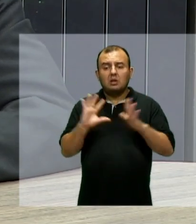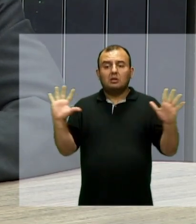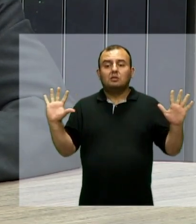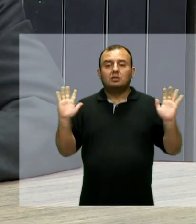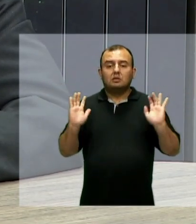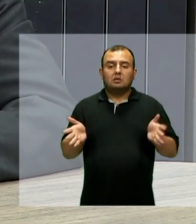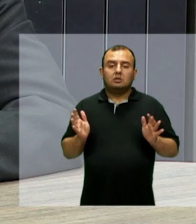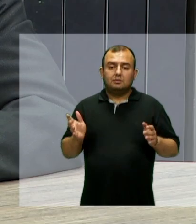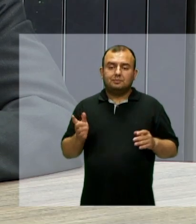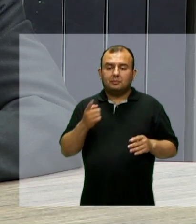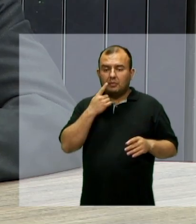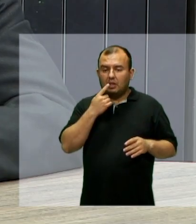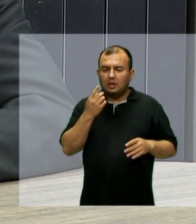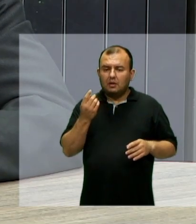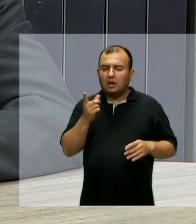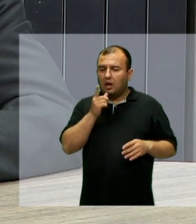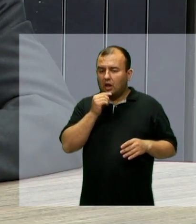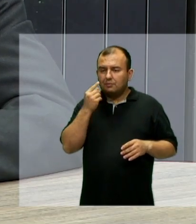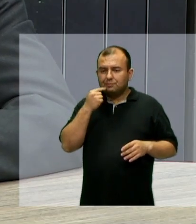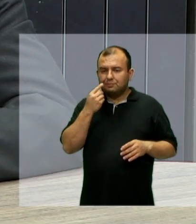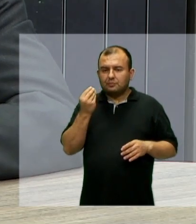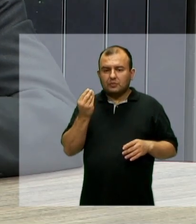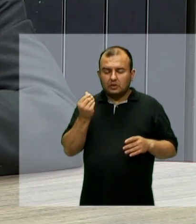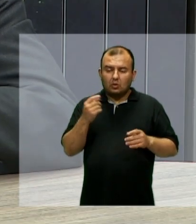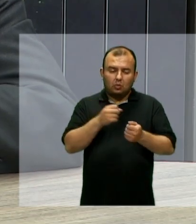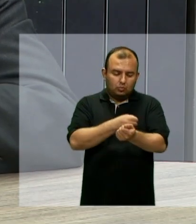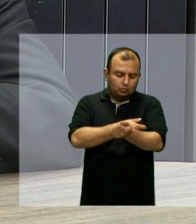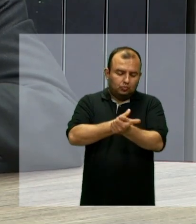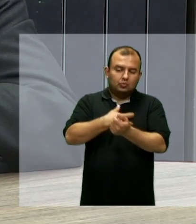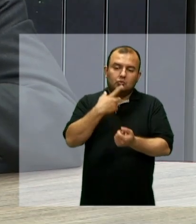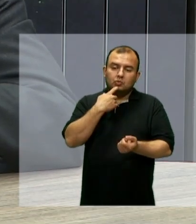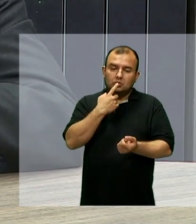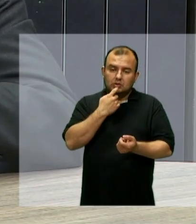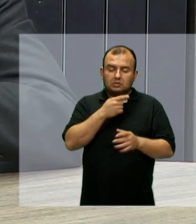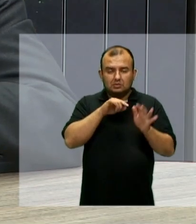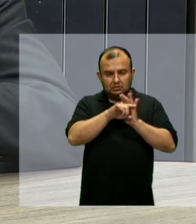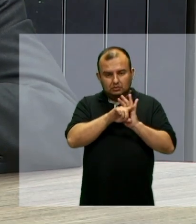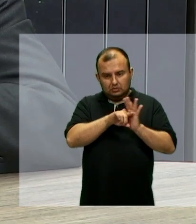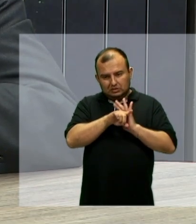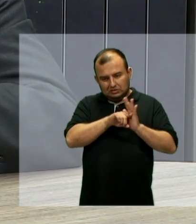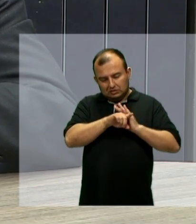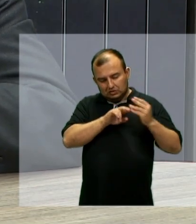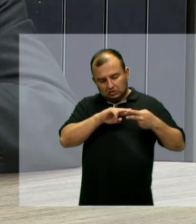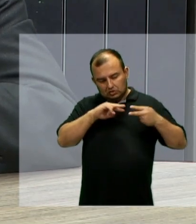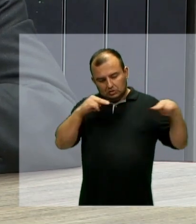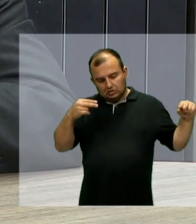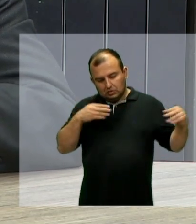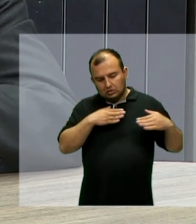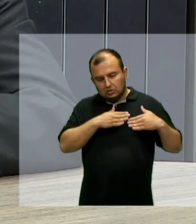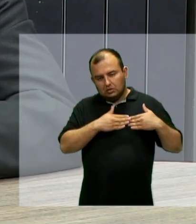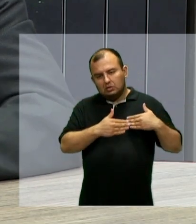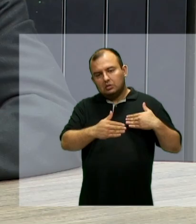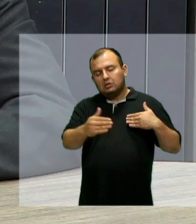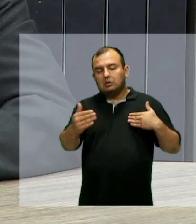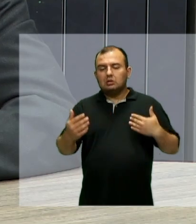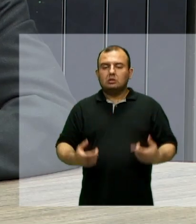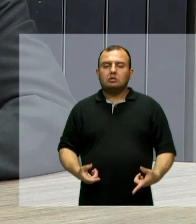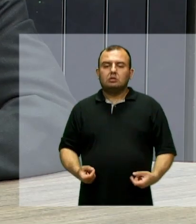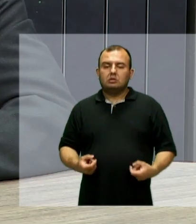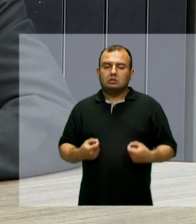feitos através da saliva ou do sangue. Você faz uma pesquisa genética para